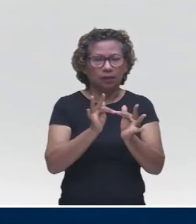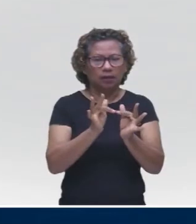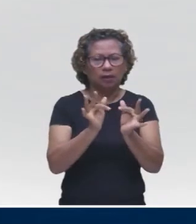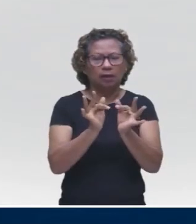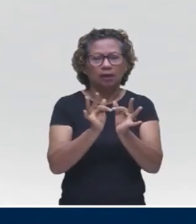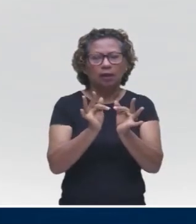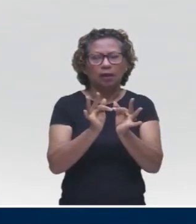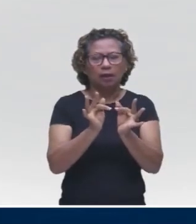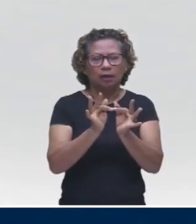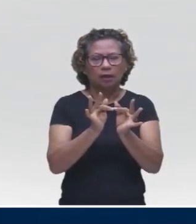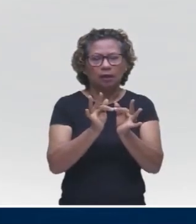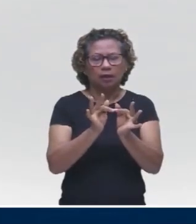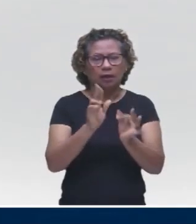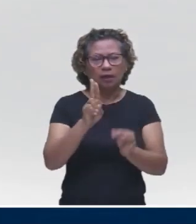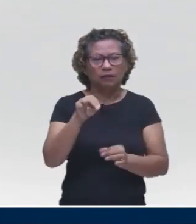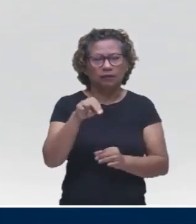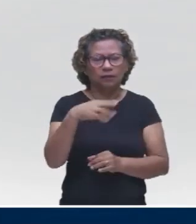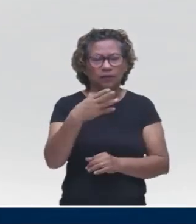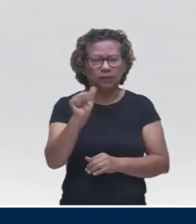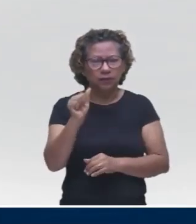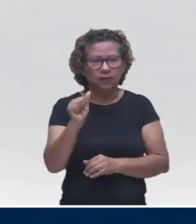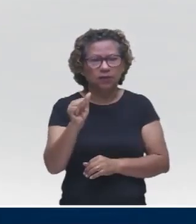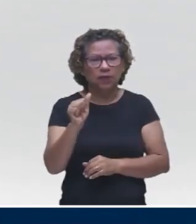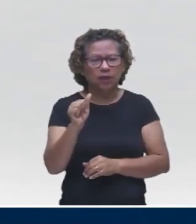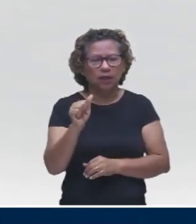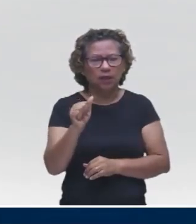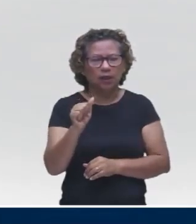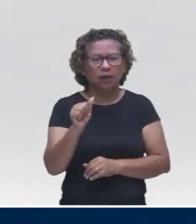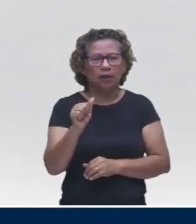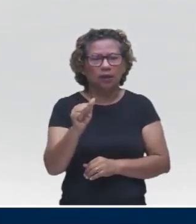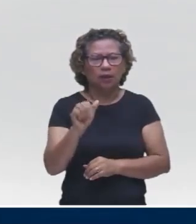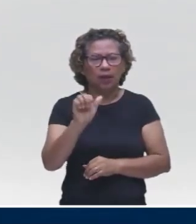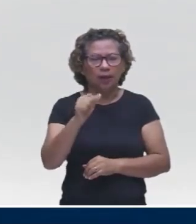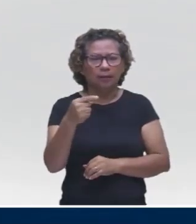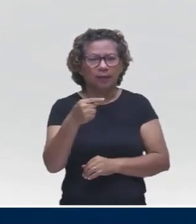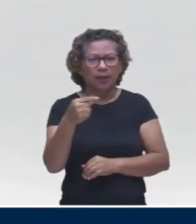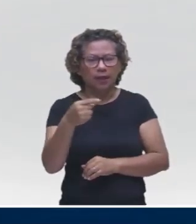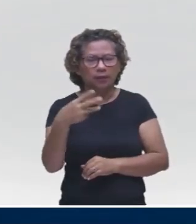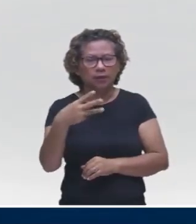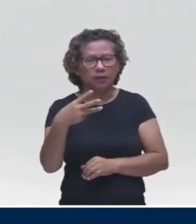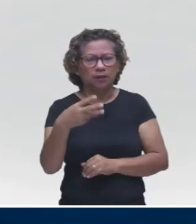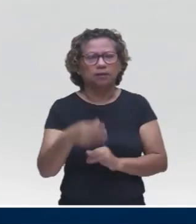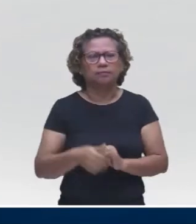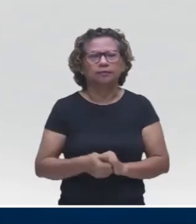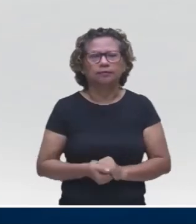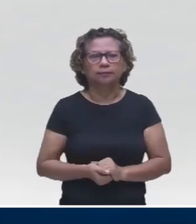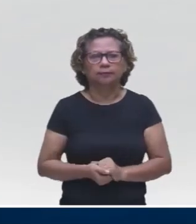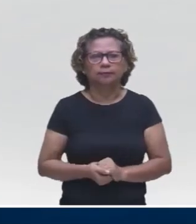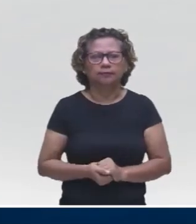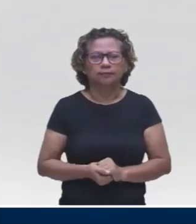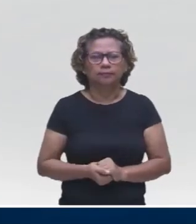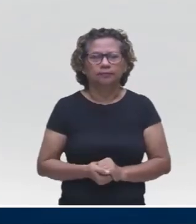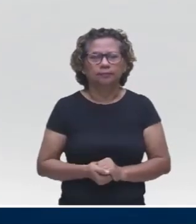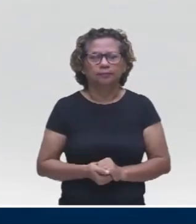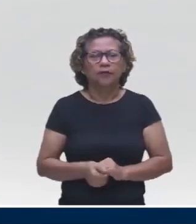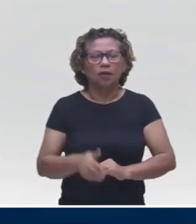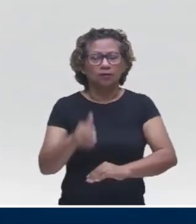o nosso A vale menos 3. Então, ó, aqui, ó, vou colocar o menos 3,